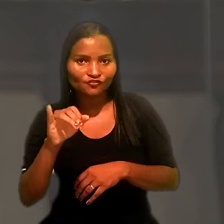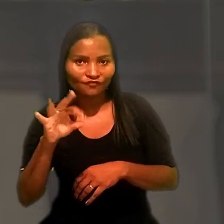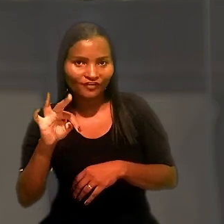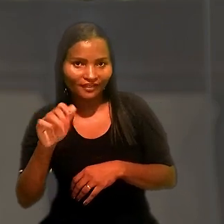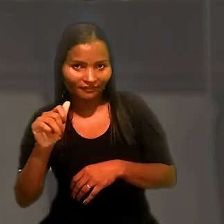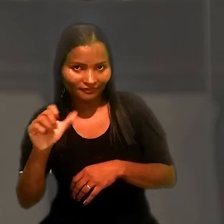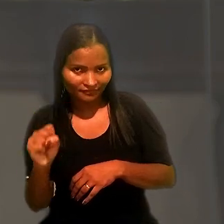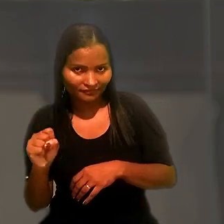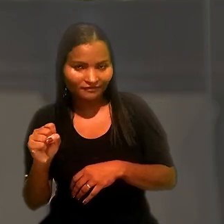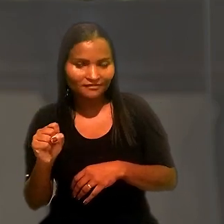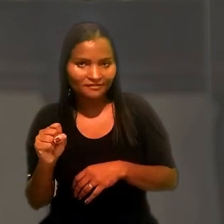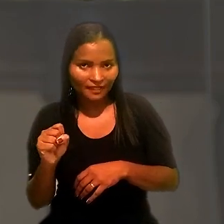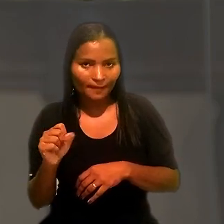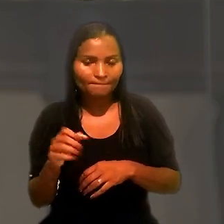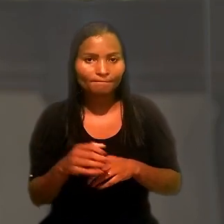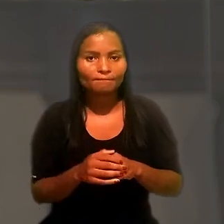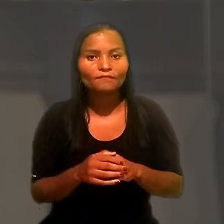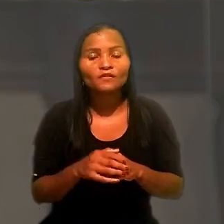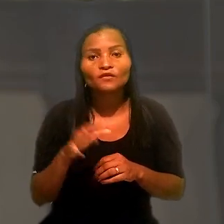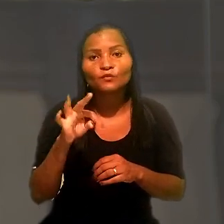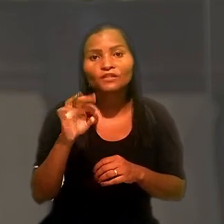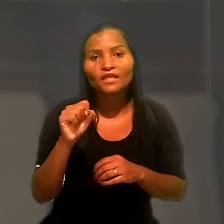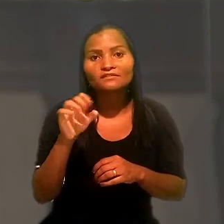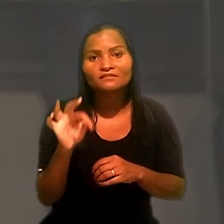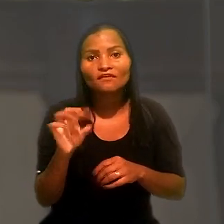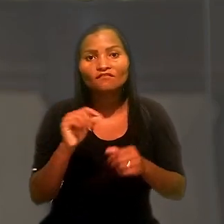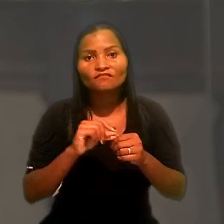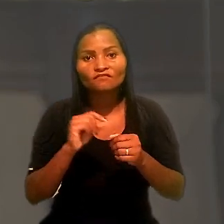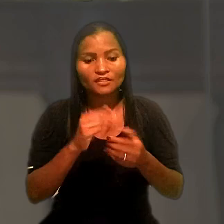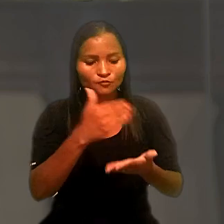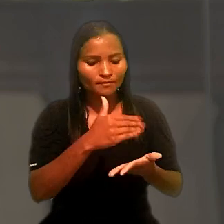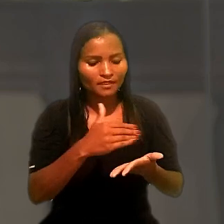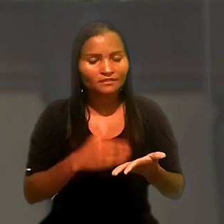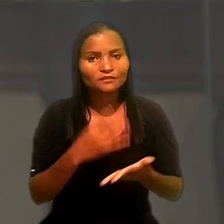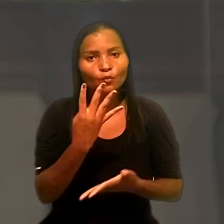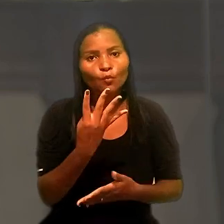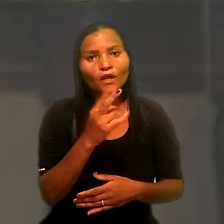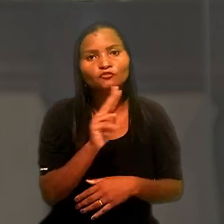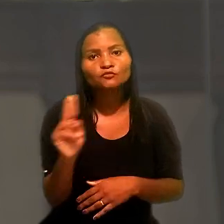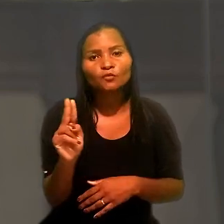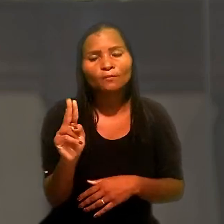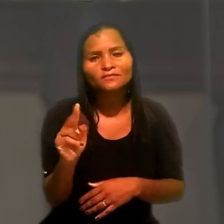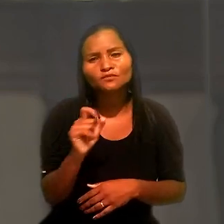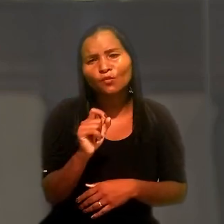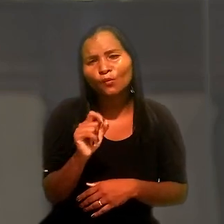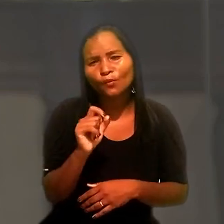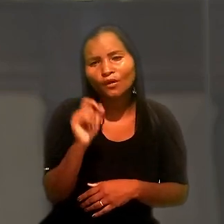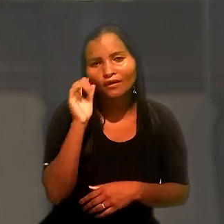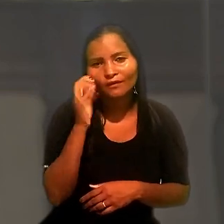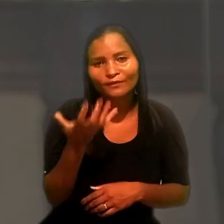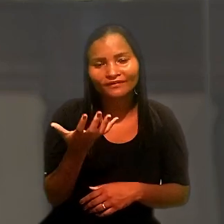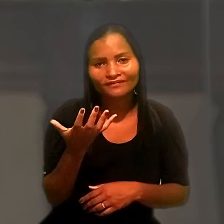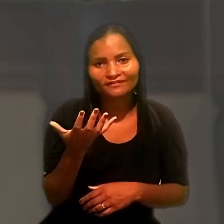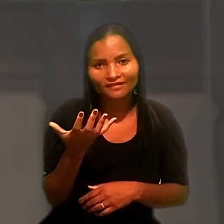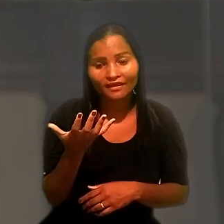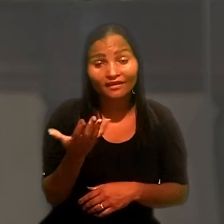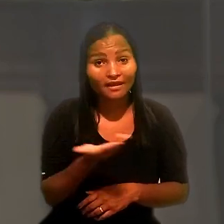Freitas é mineiro. O TST fez uma lista com 4 nomes. O que